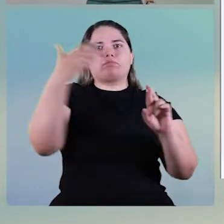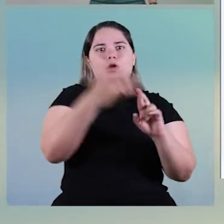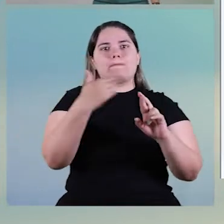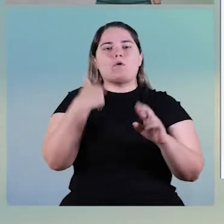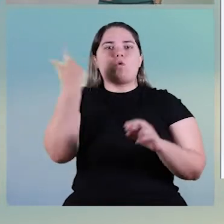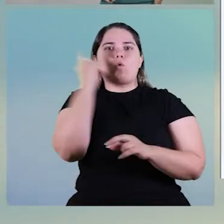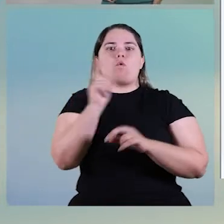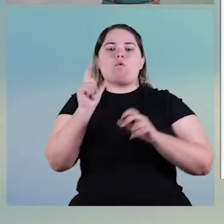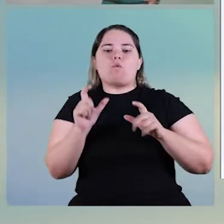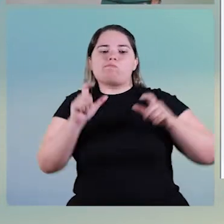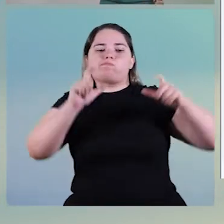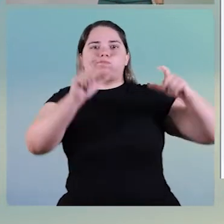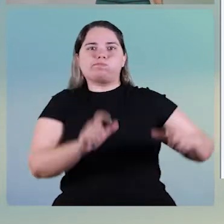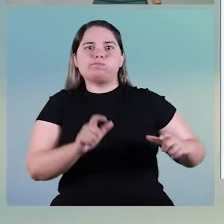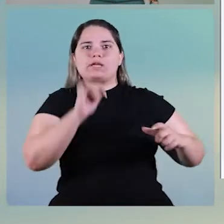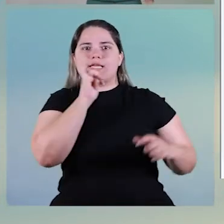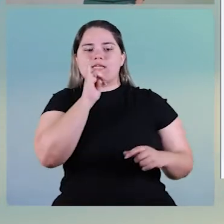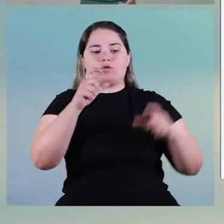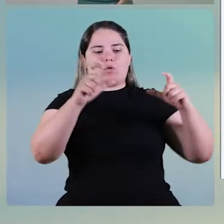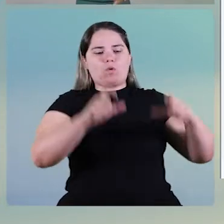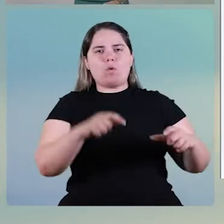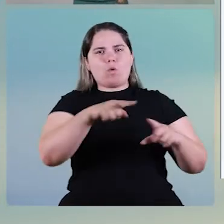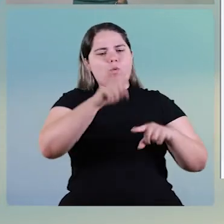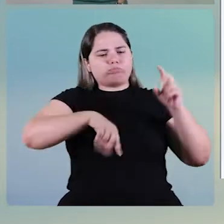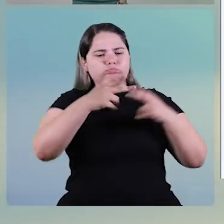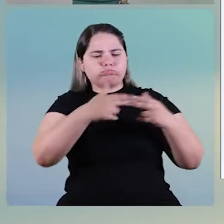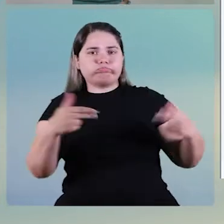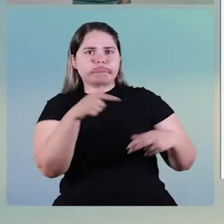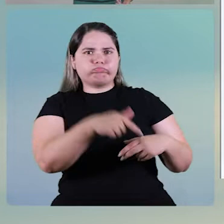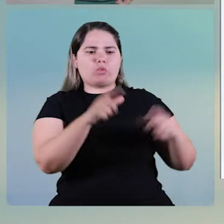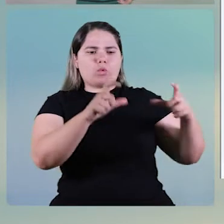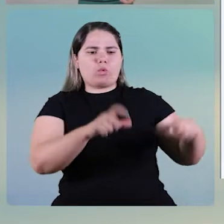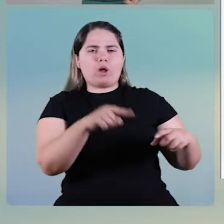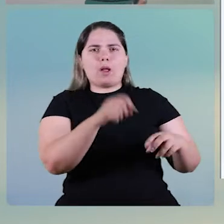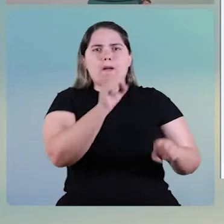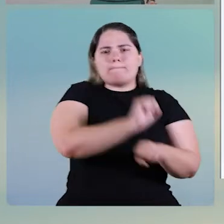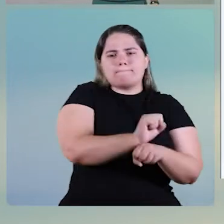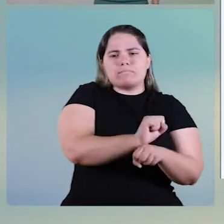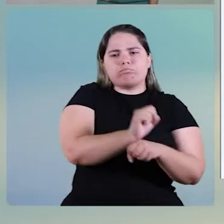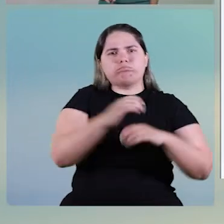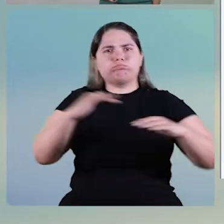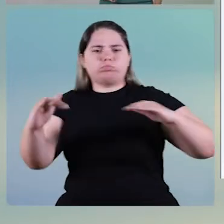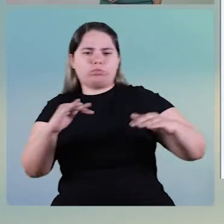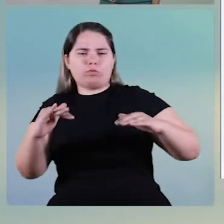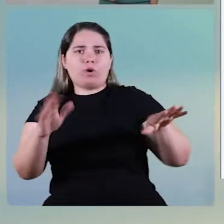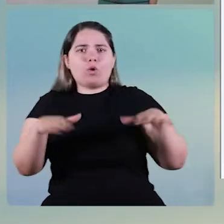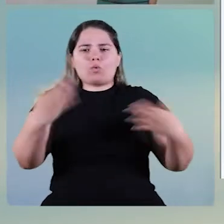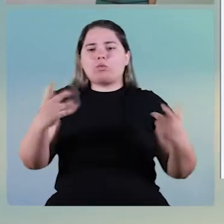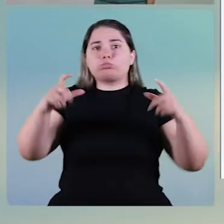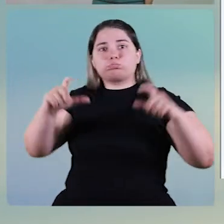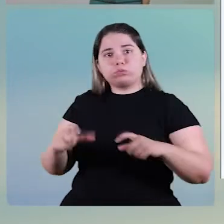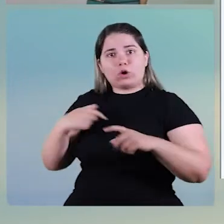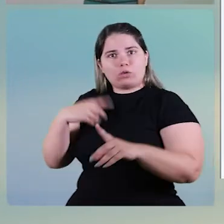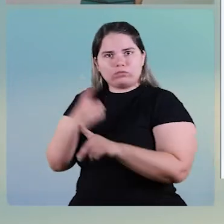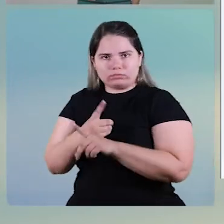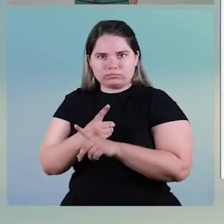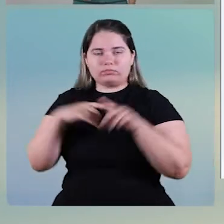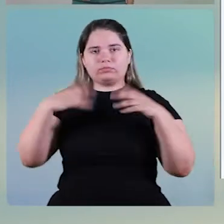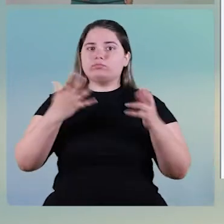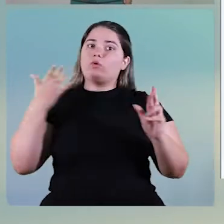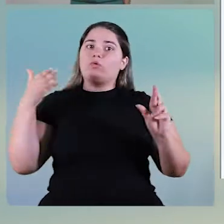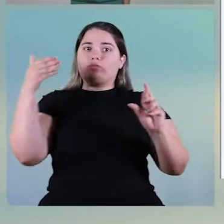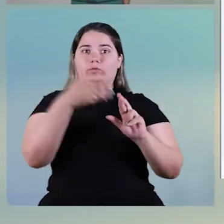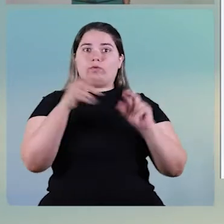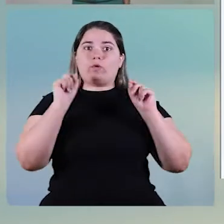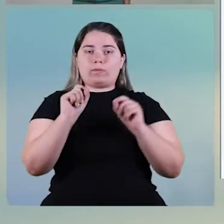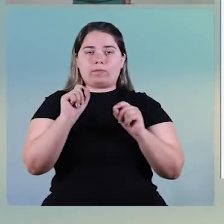o corpo, dizer se ele está em repouso, se ele está em movimento e em que posição ele se encontra. Então, um referencial, na realidade,